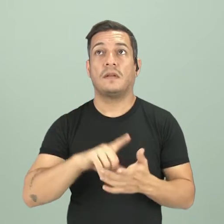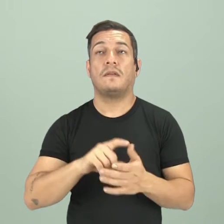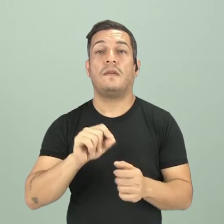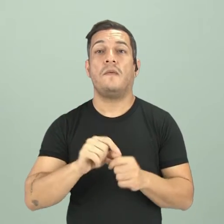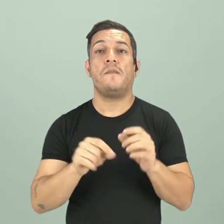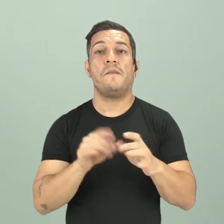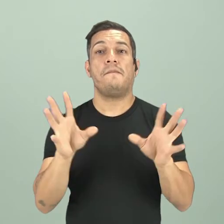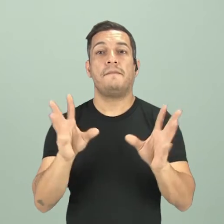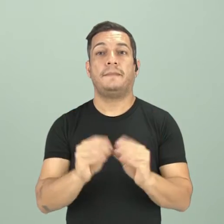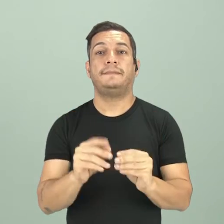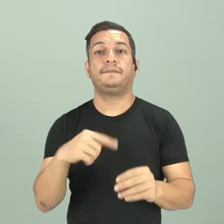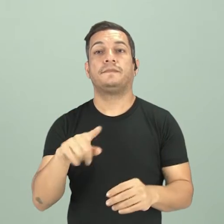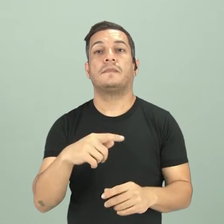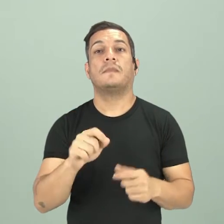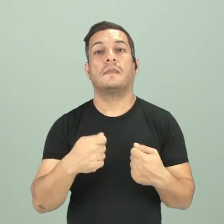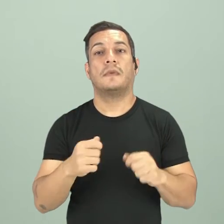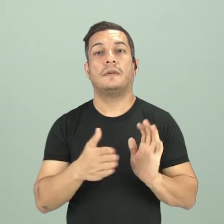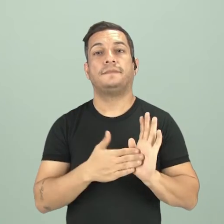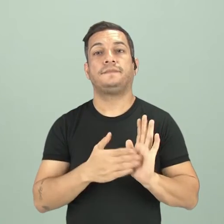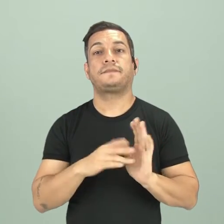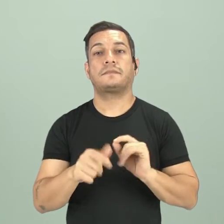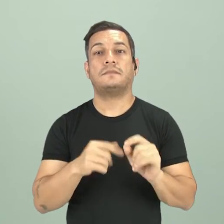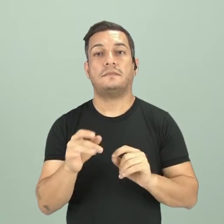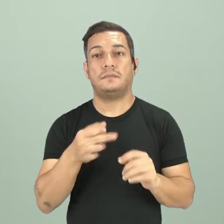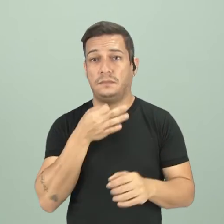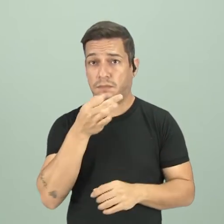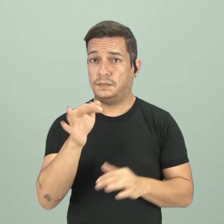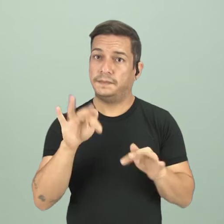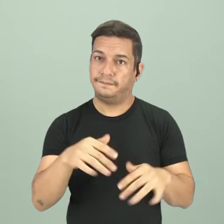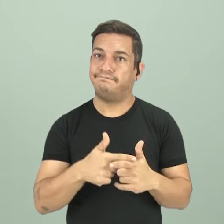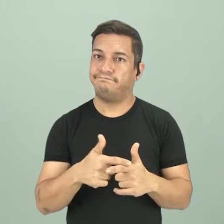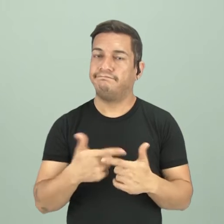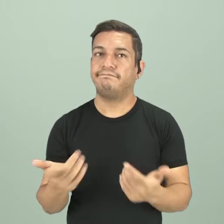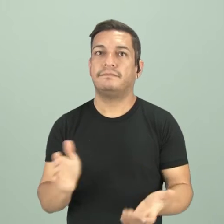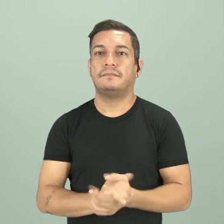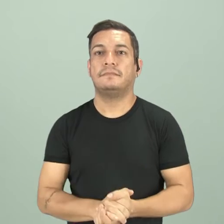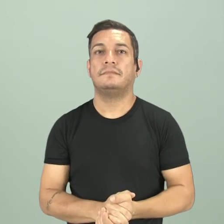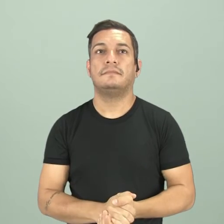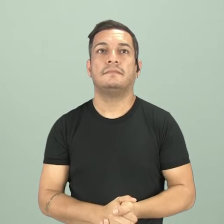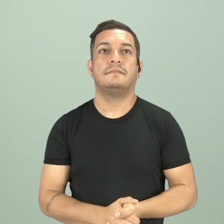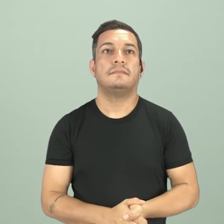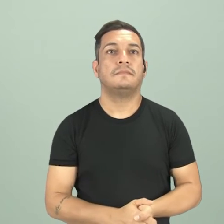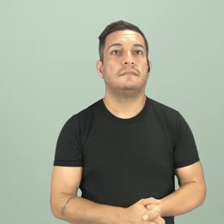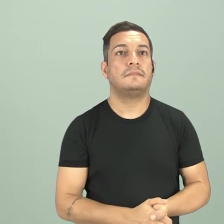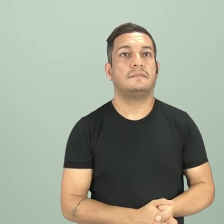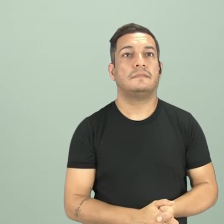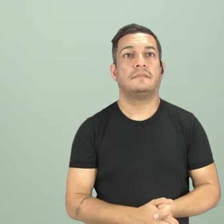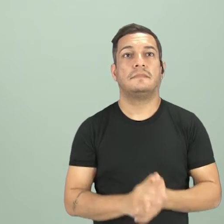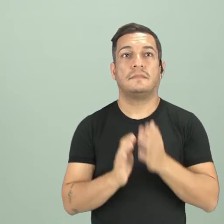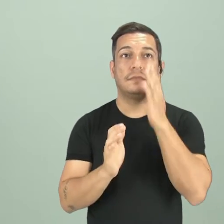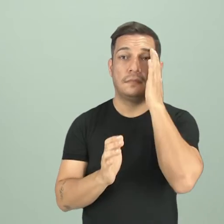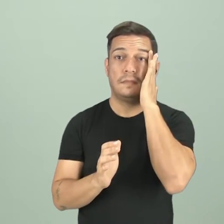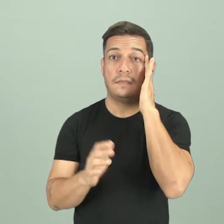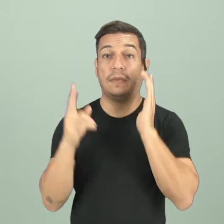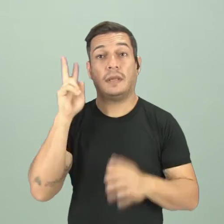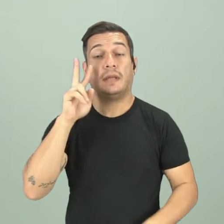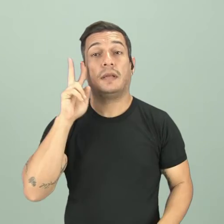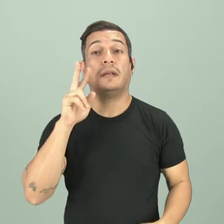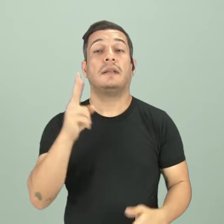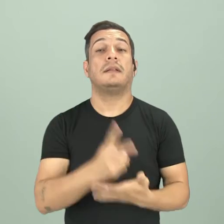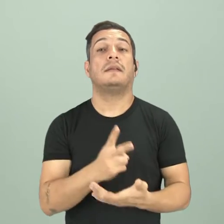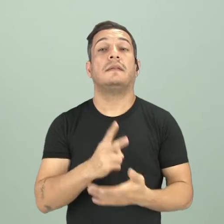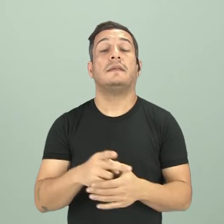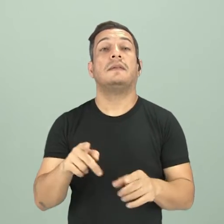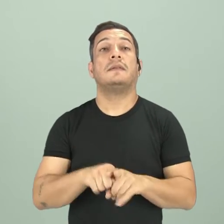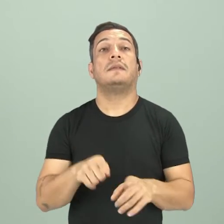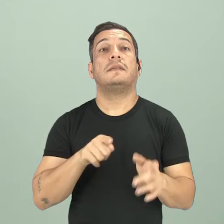síntese do que você deve propor ali para encaminhar a solução daquele problema. Tudo bem? Então vamos lá, gente. Sempre lembra das perguntinhas que a gente tem